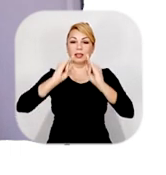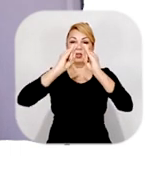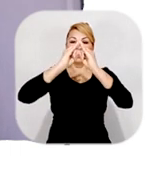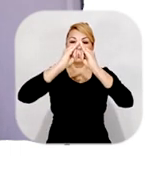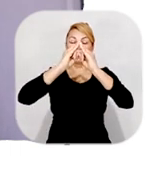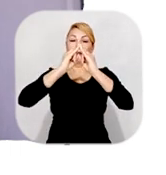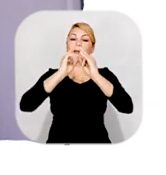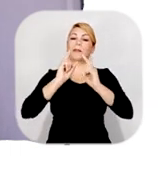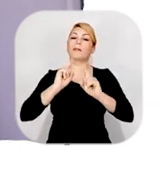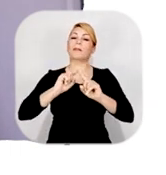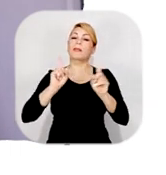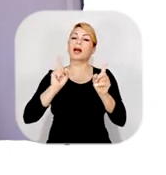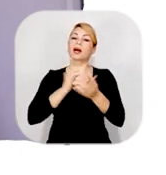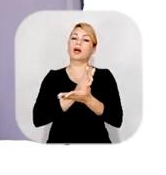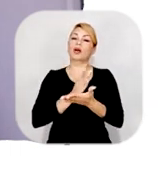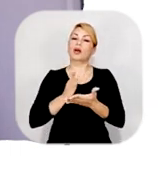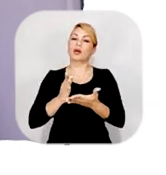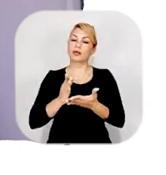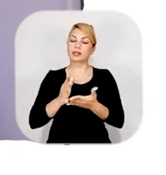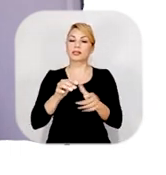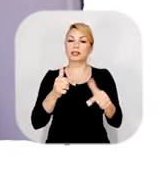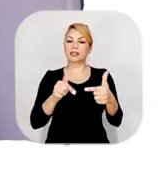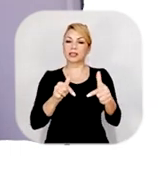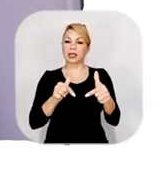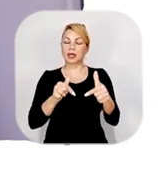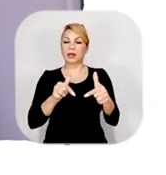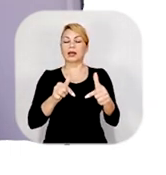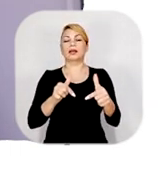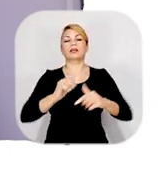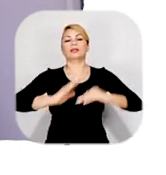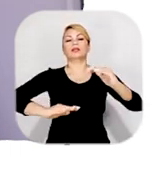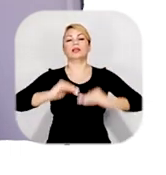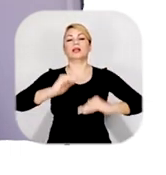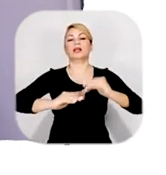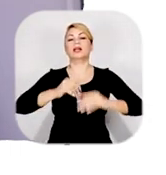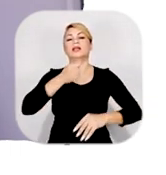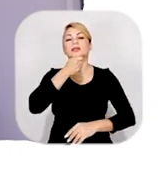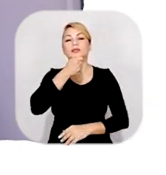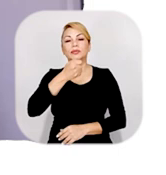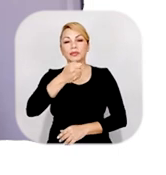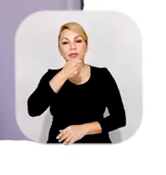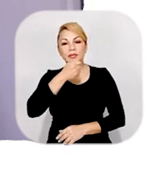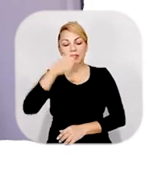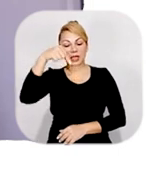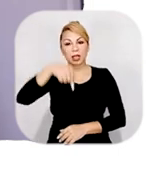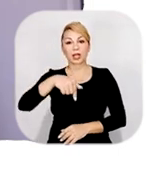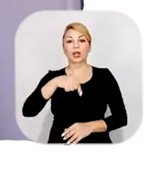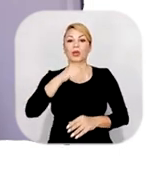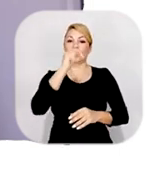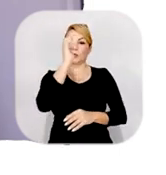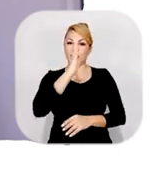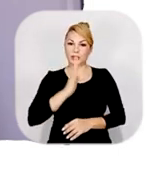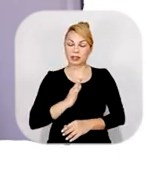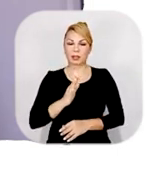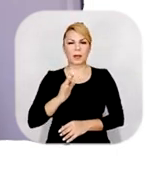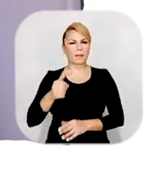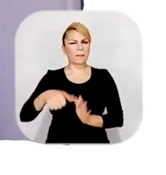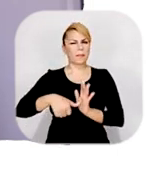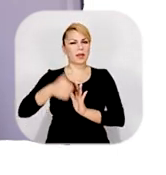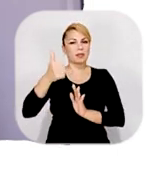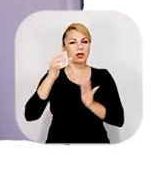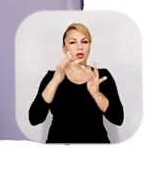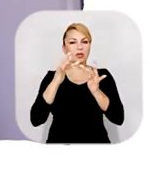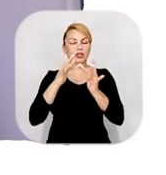a meu trabalho como jornalista no Brasil, e meu primeiro contato, logo muito